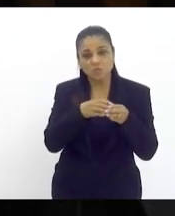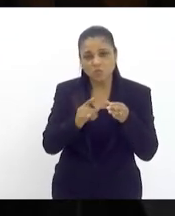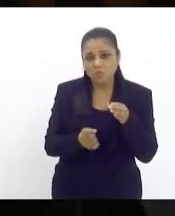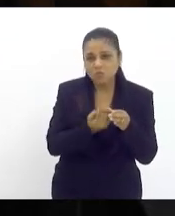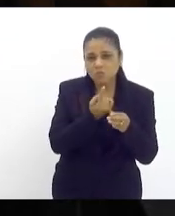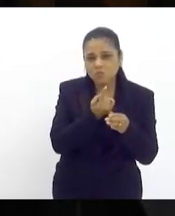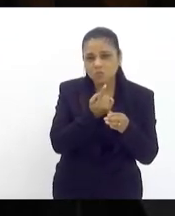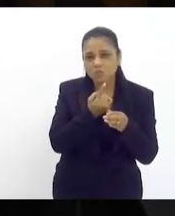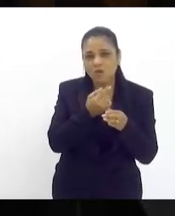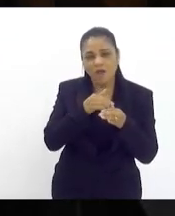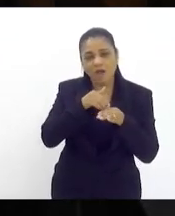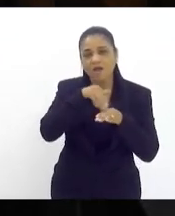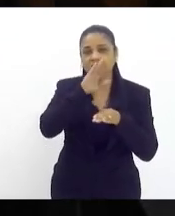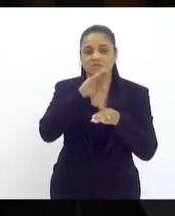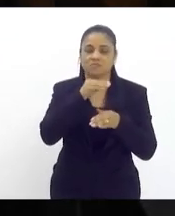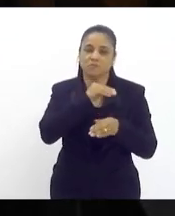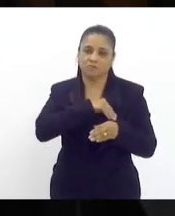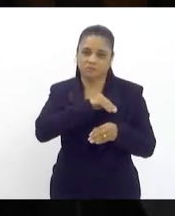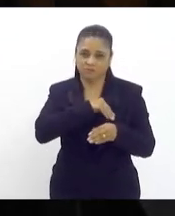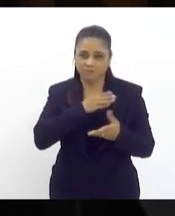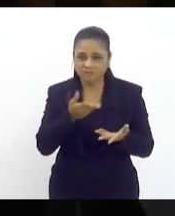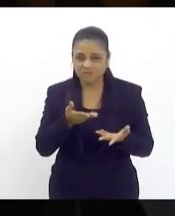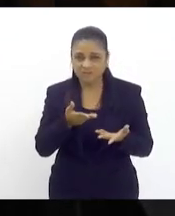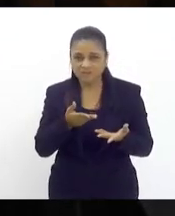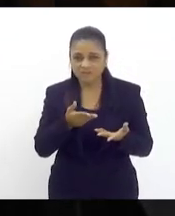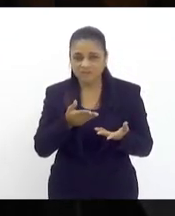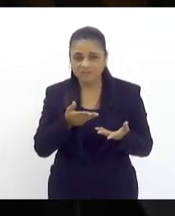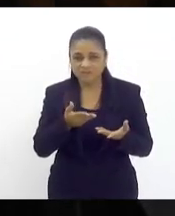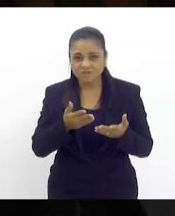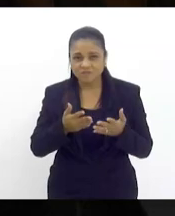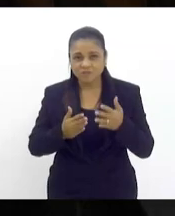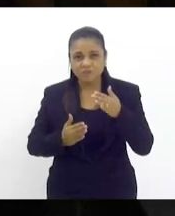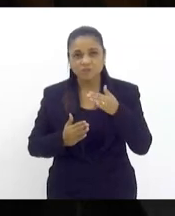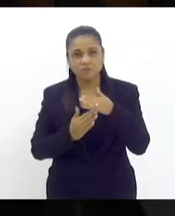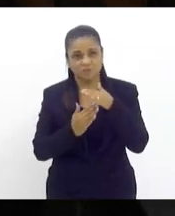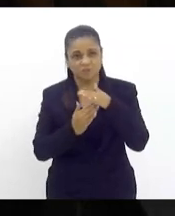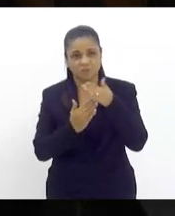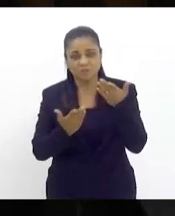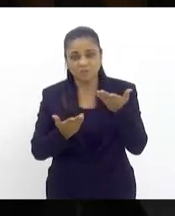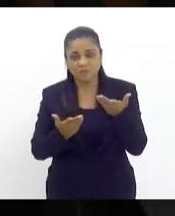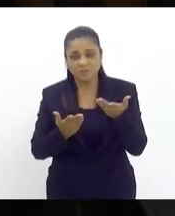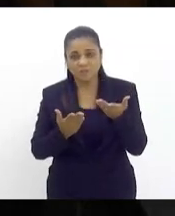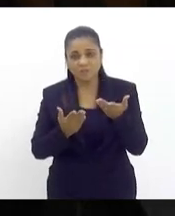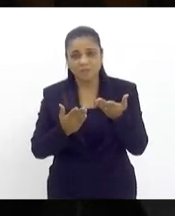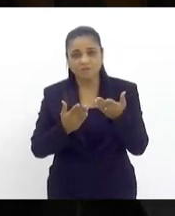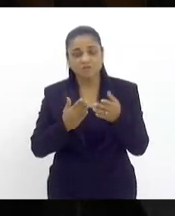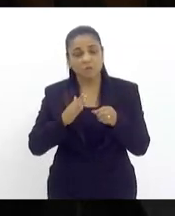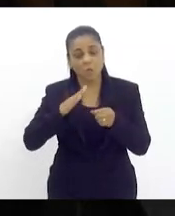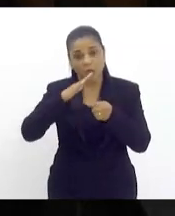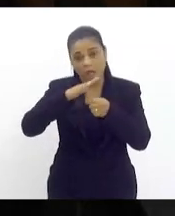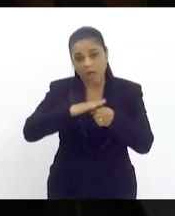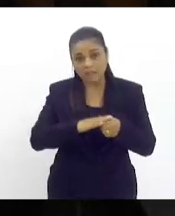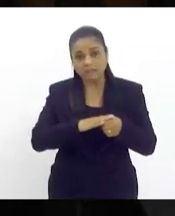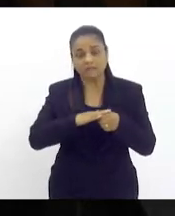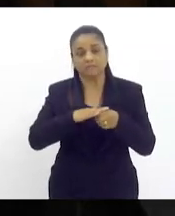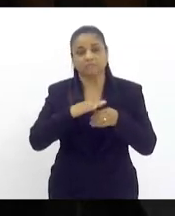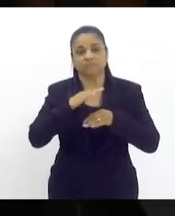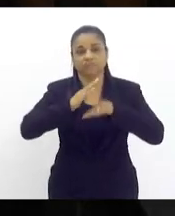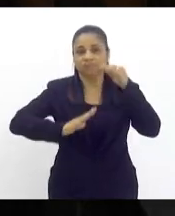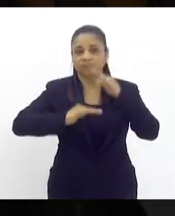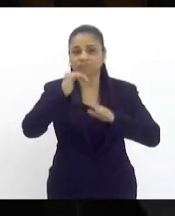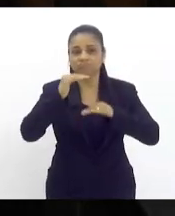ganhando acima do piso porque senão você é chata o plano de cargos com um